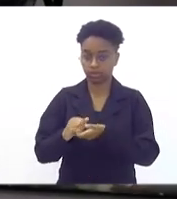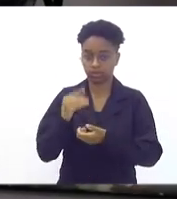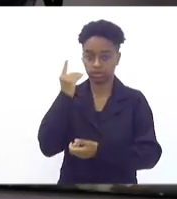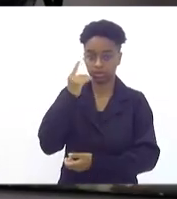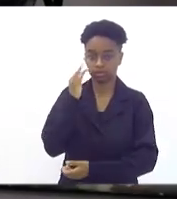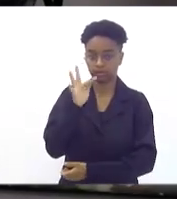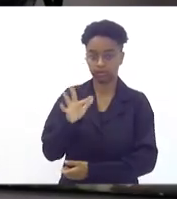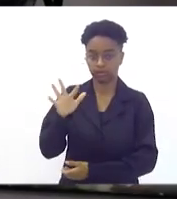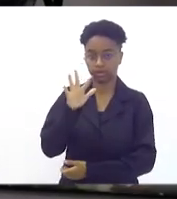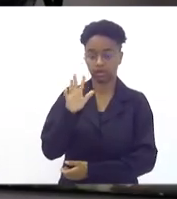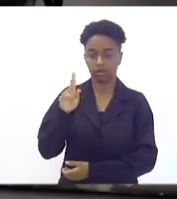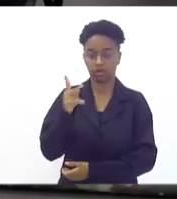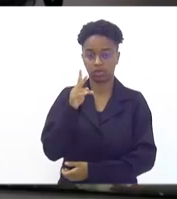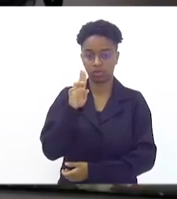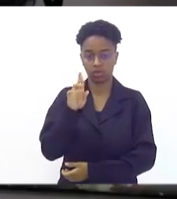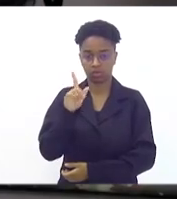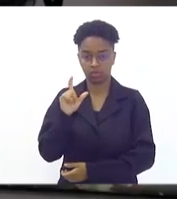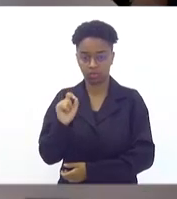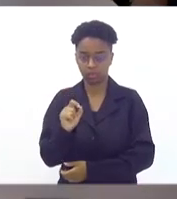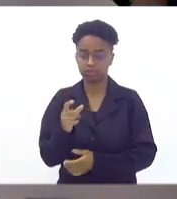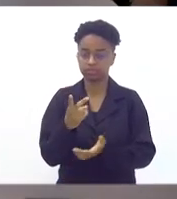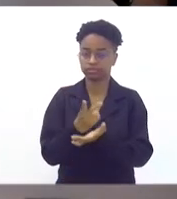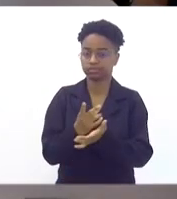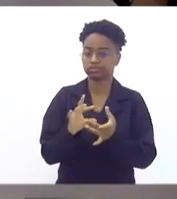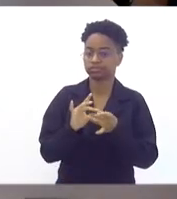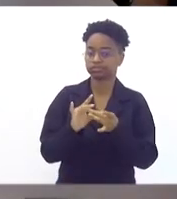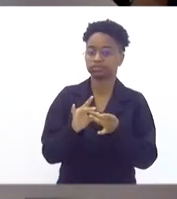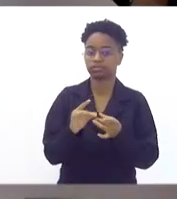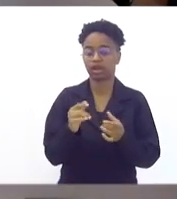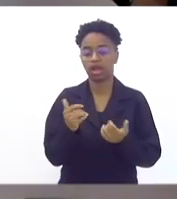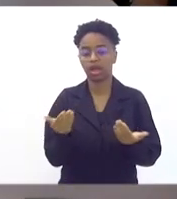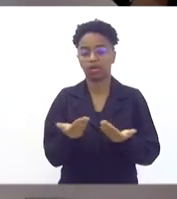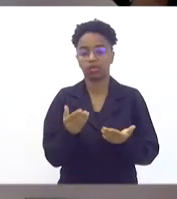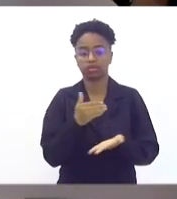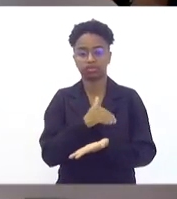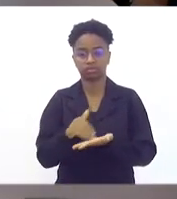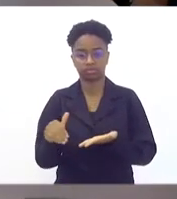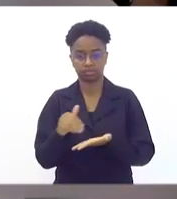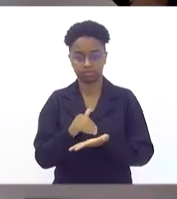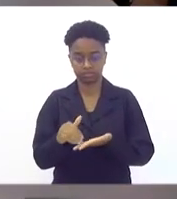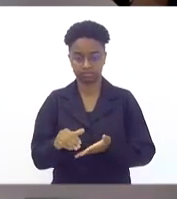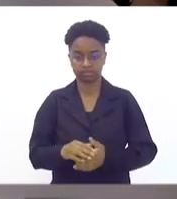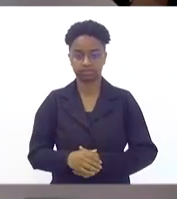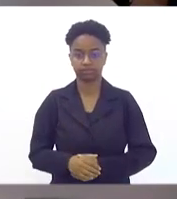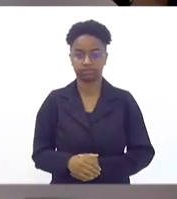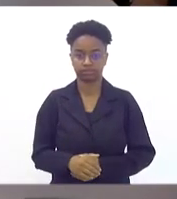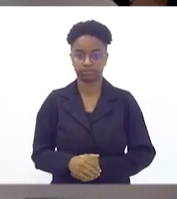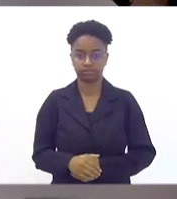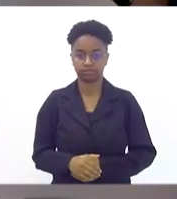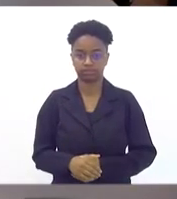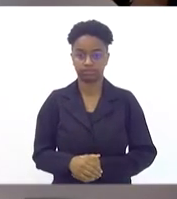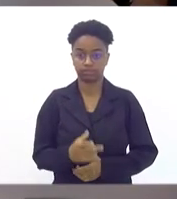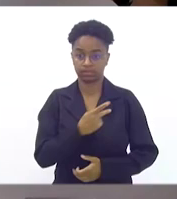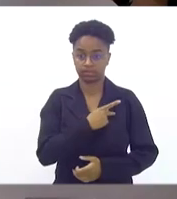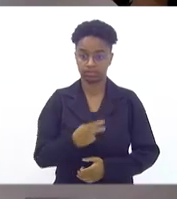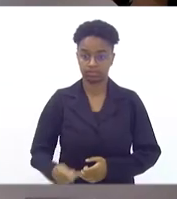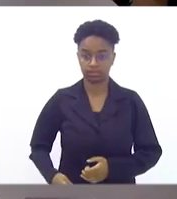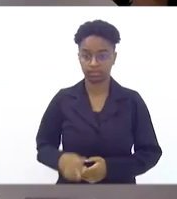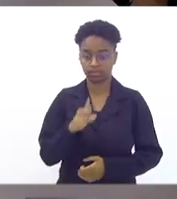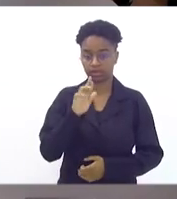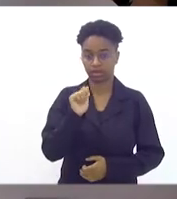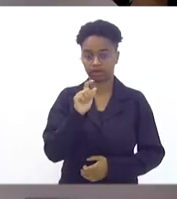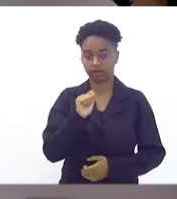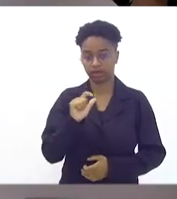Federal Hugo Leal parceiro atual secretário Presidente Rafael e